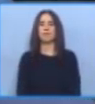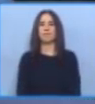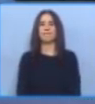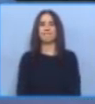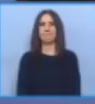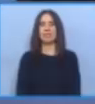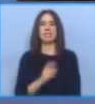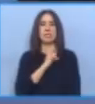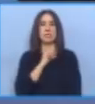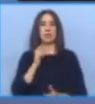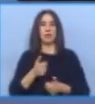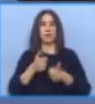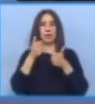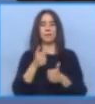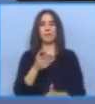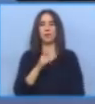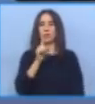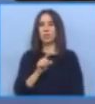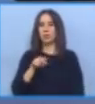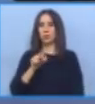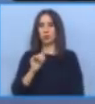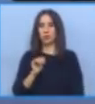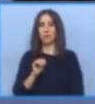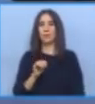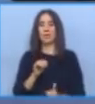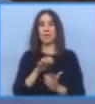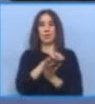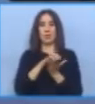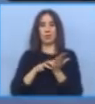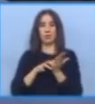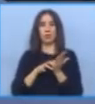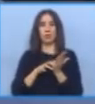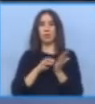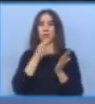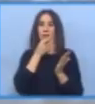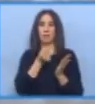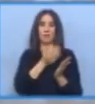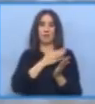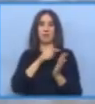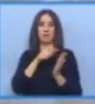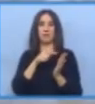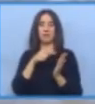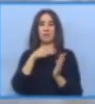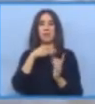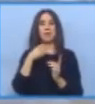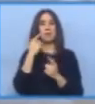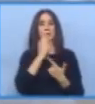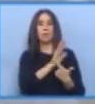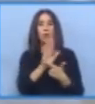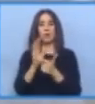Frei José Nunes, este texto é um desses que falávamos há pouco, que mostra de que forma